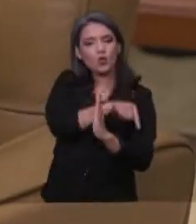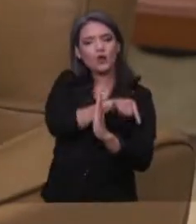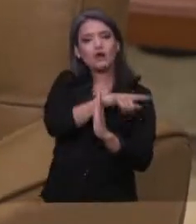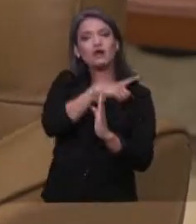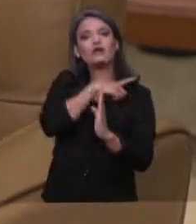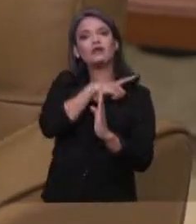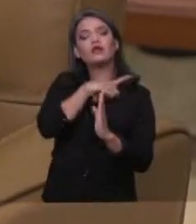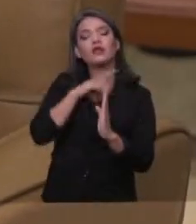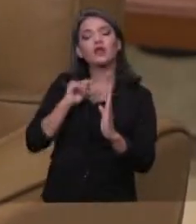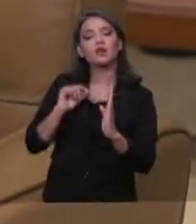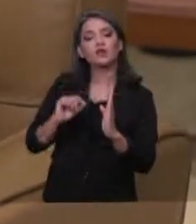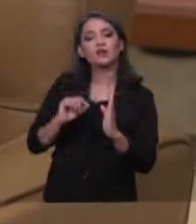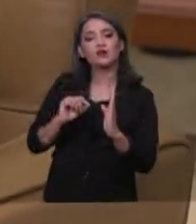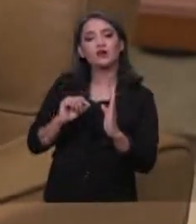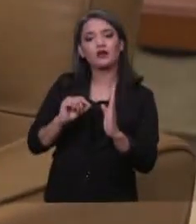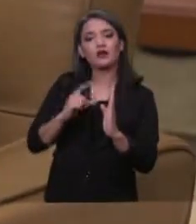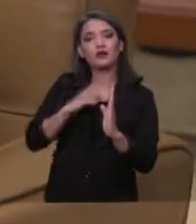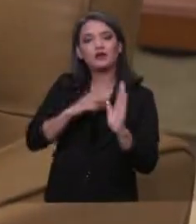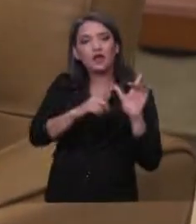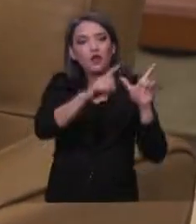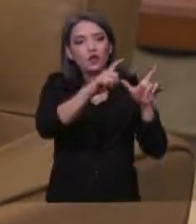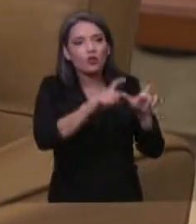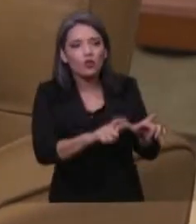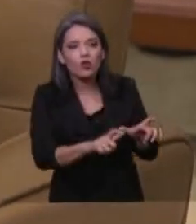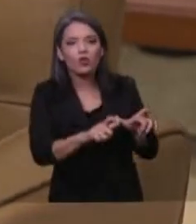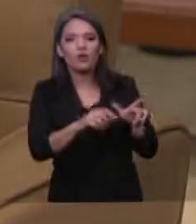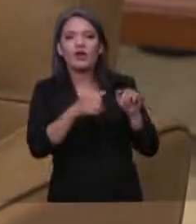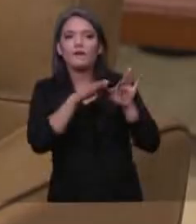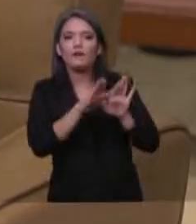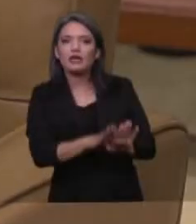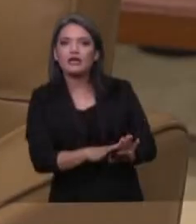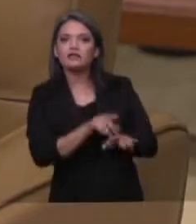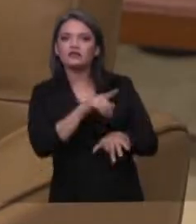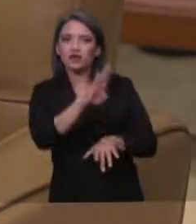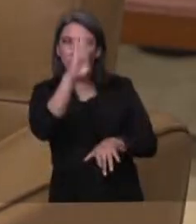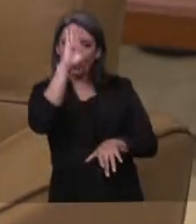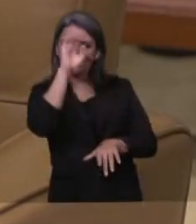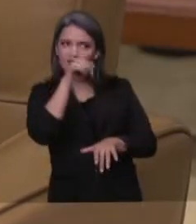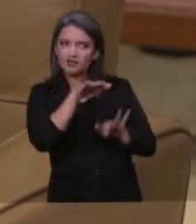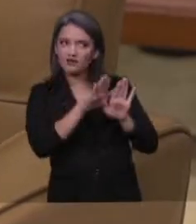atrás uma caserna para que eles ali fiquem.